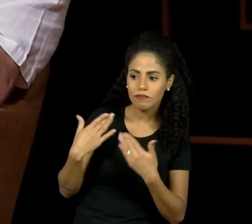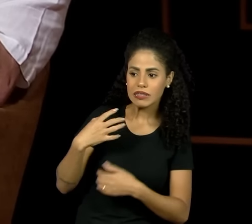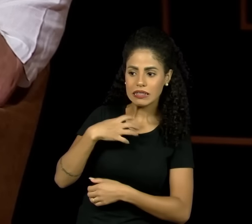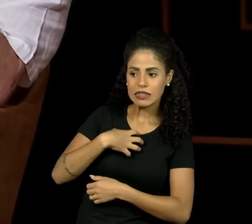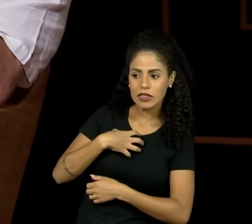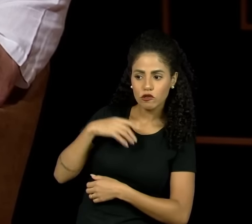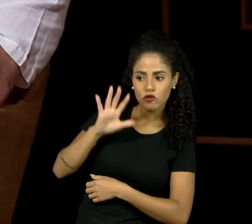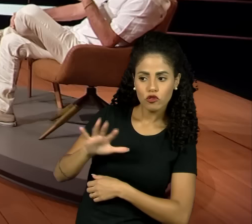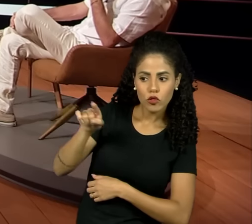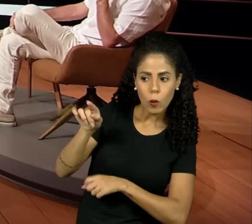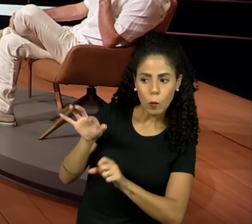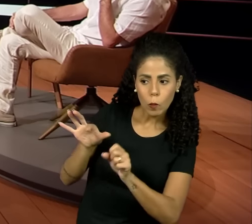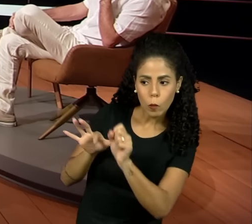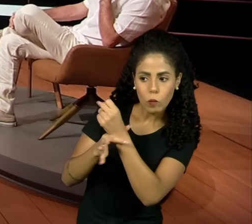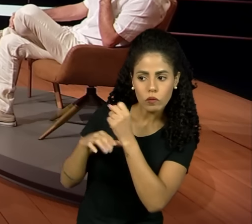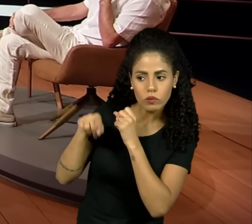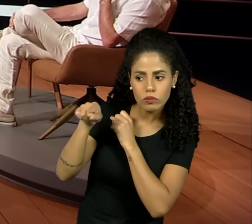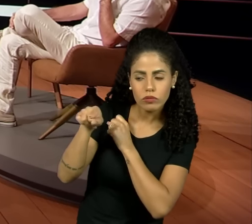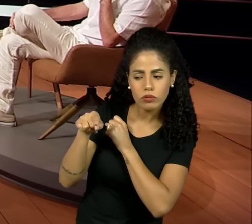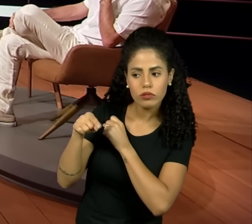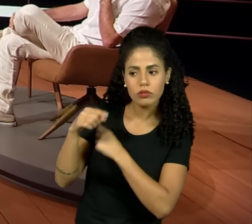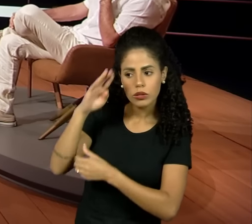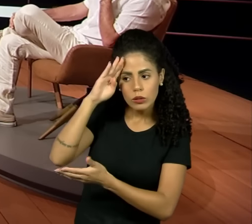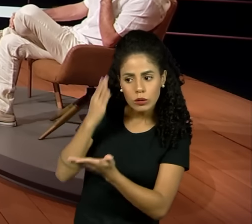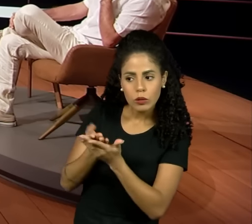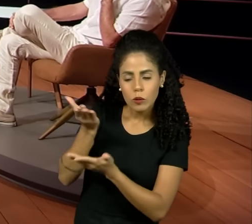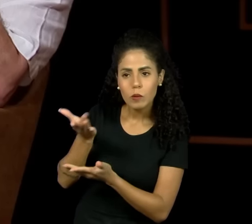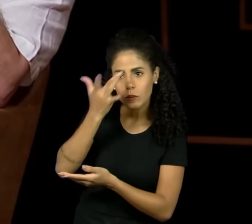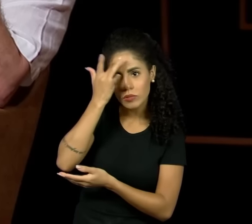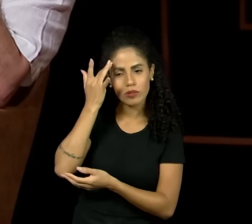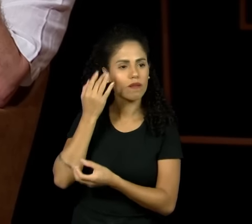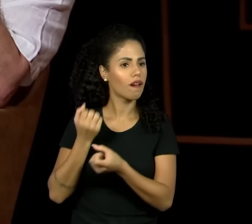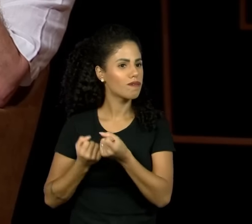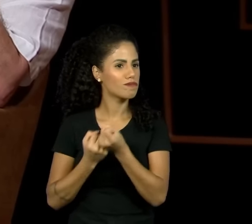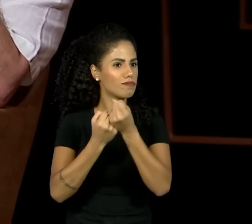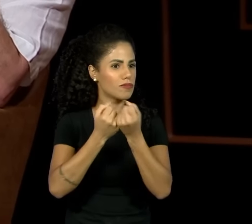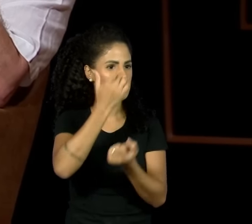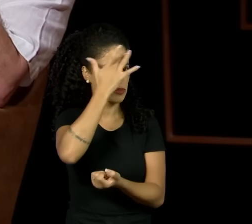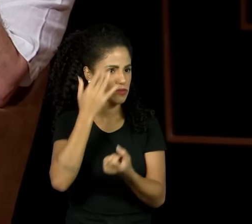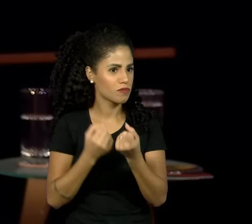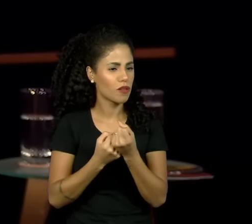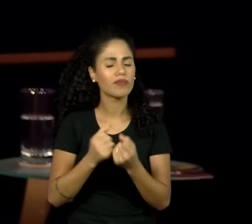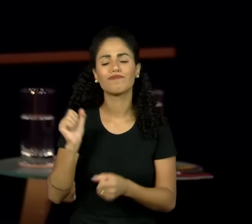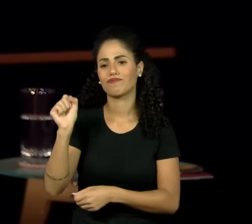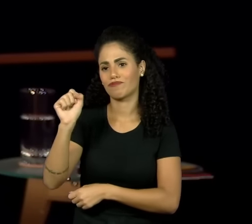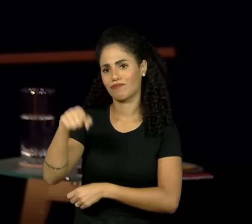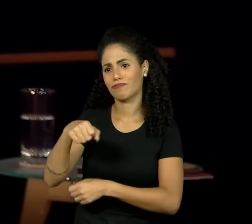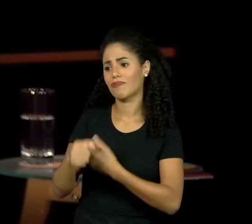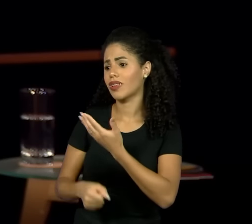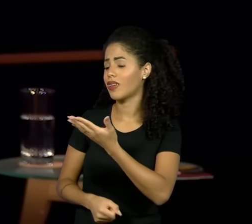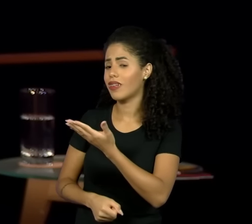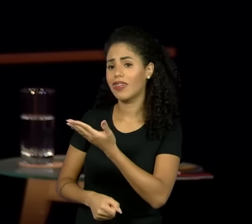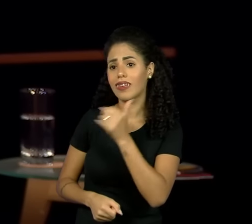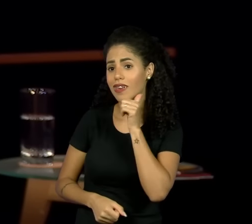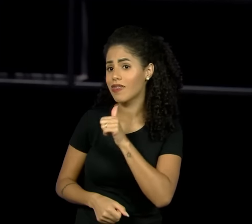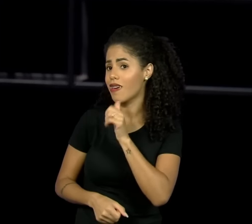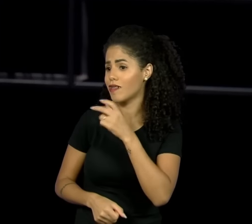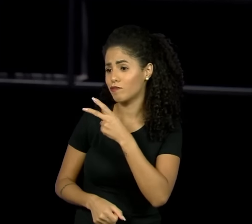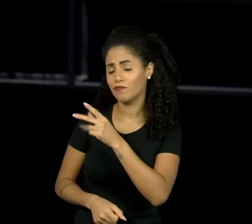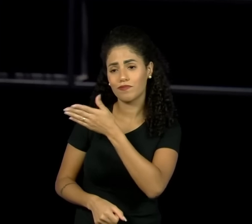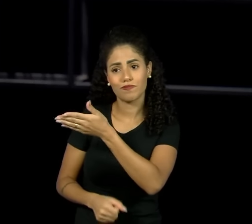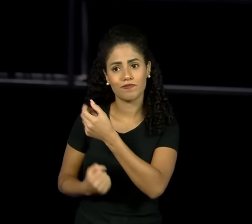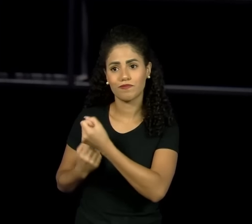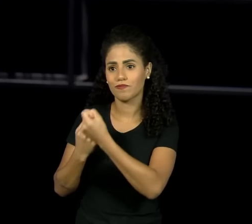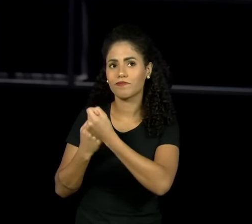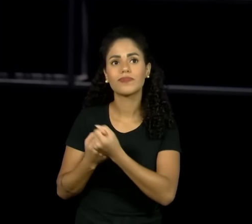colegas ali eh senti um apoio né É E a Lu foi a minha parceiraça né Bom a partir daí